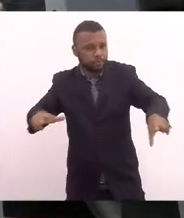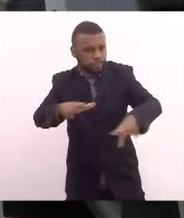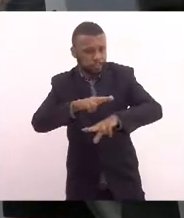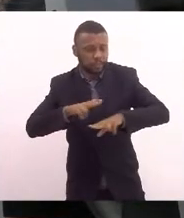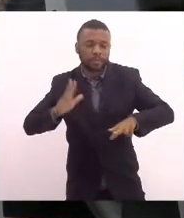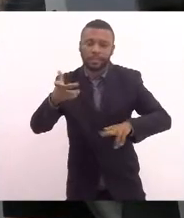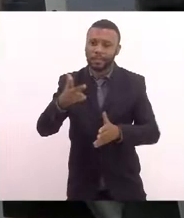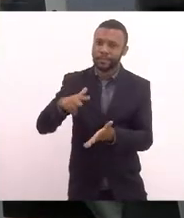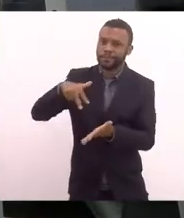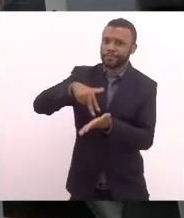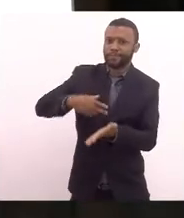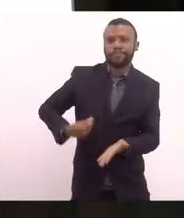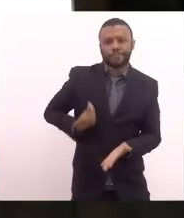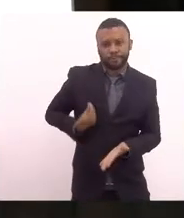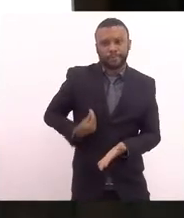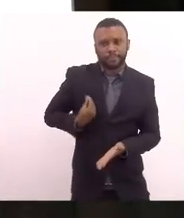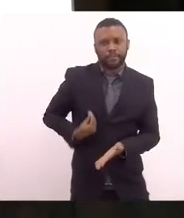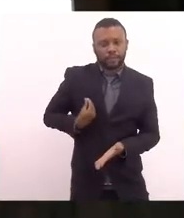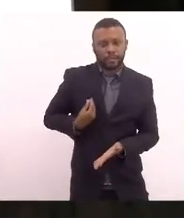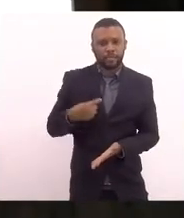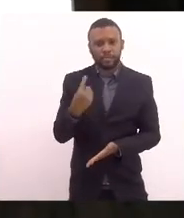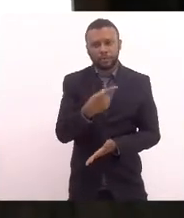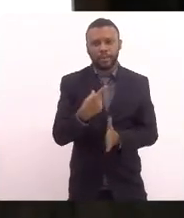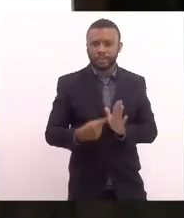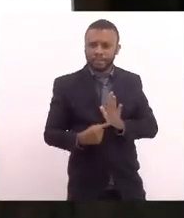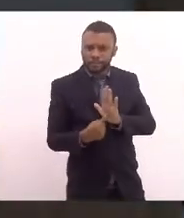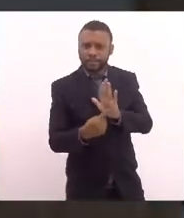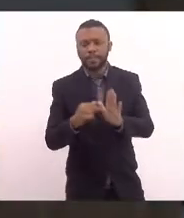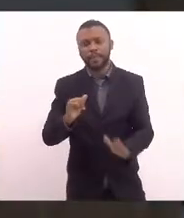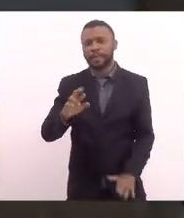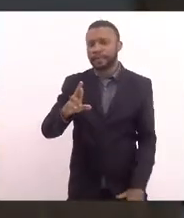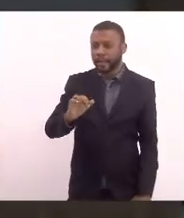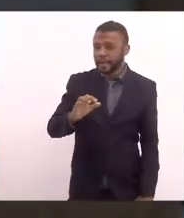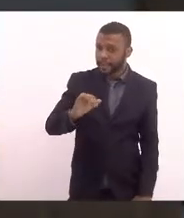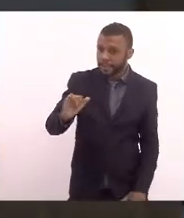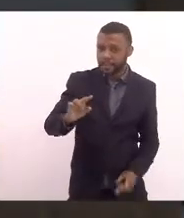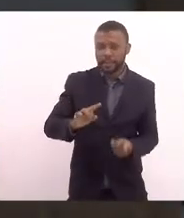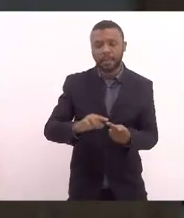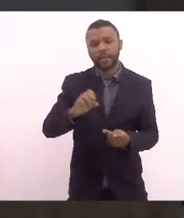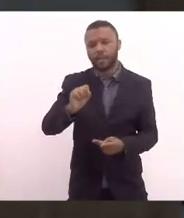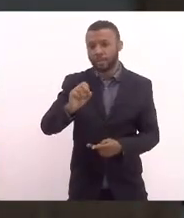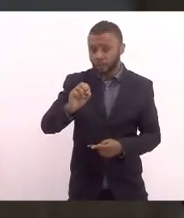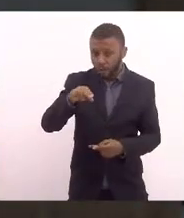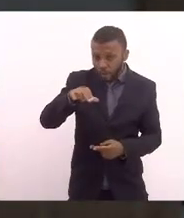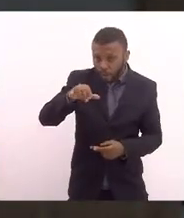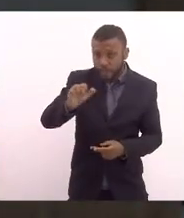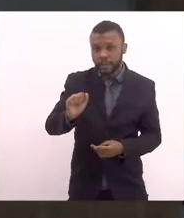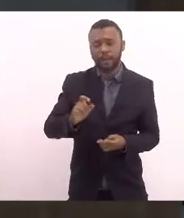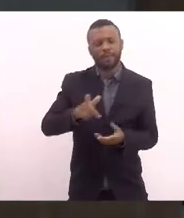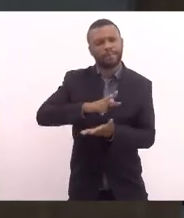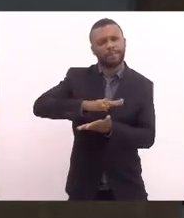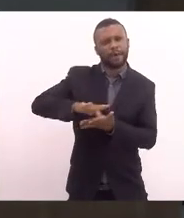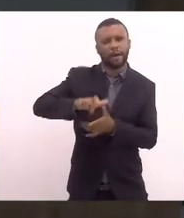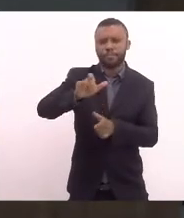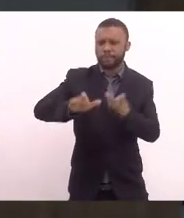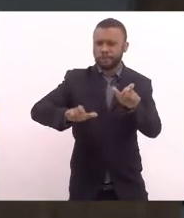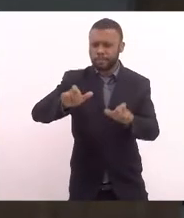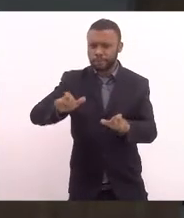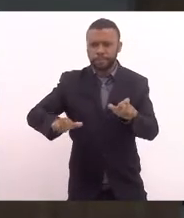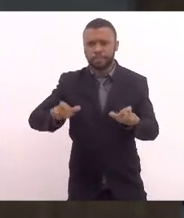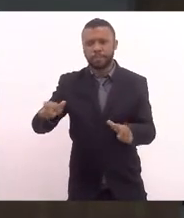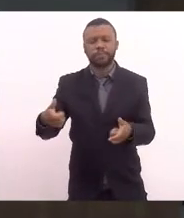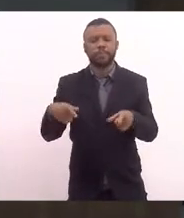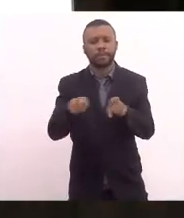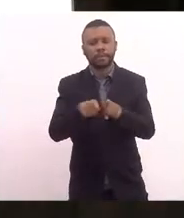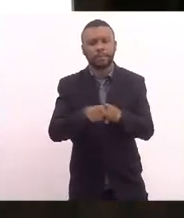estão aqui, né? Estão aqui na nossa frente, Iraci, Sônia e tantas outras. E também Sônia Scioli,